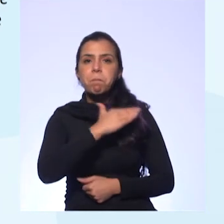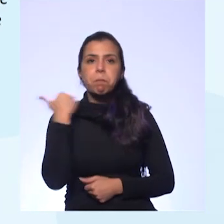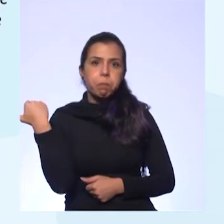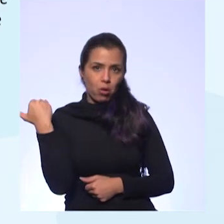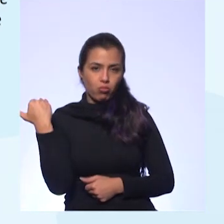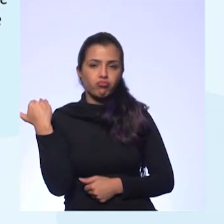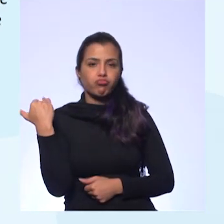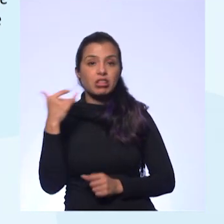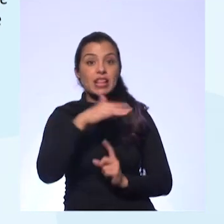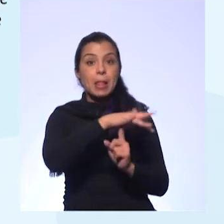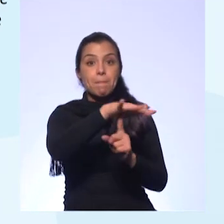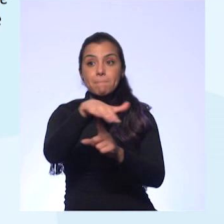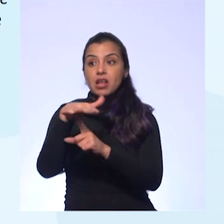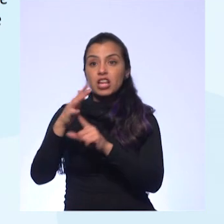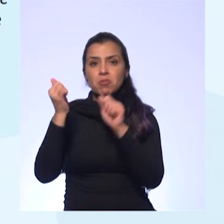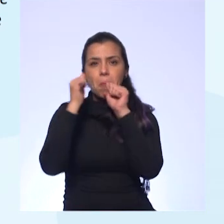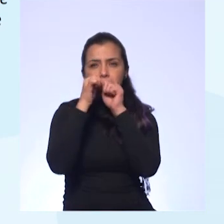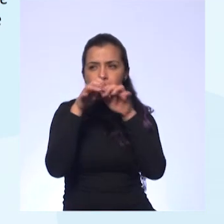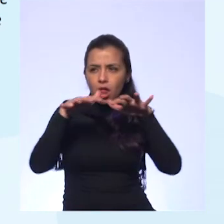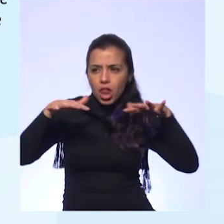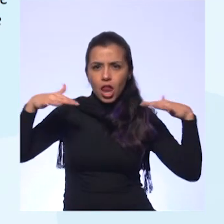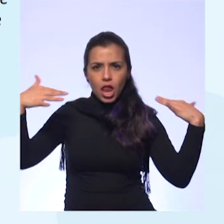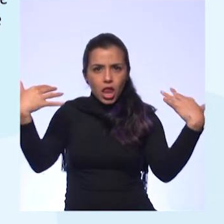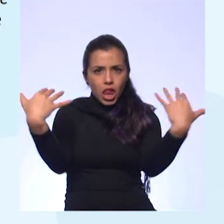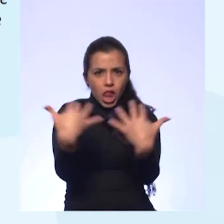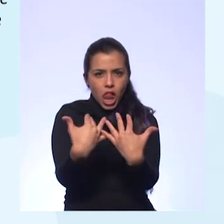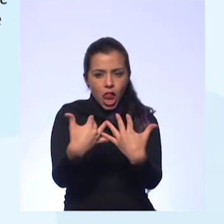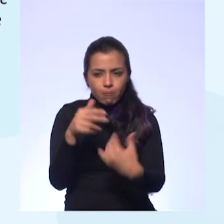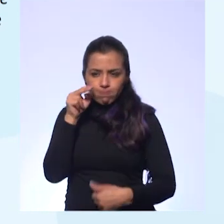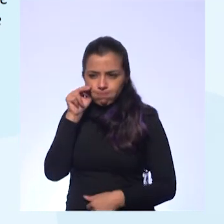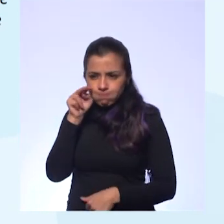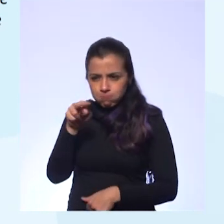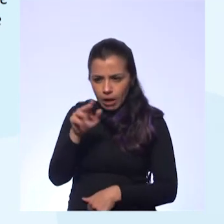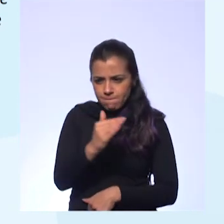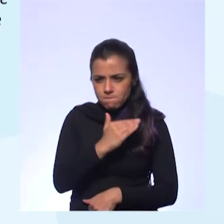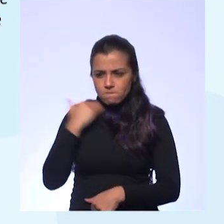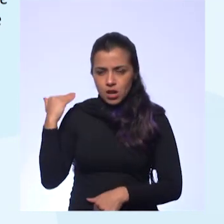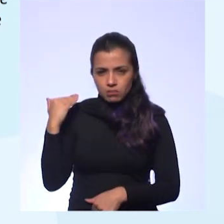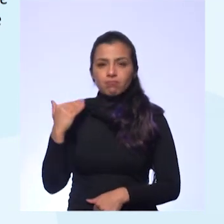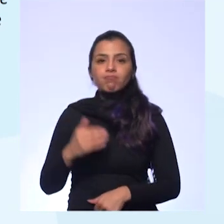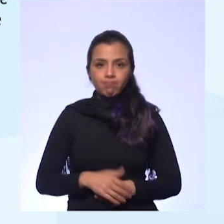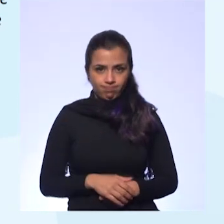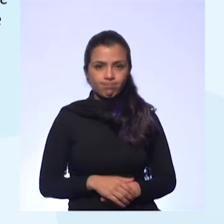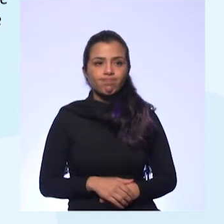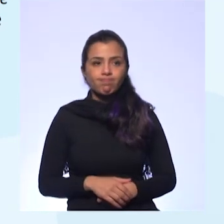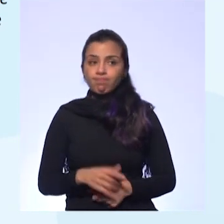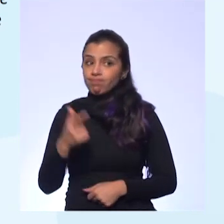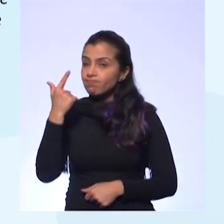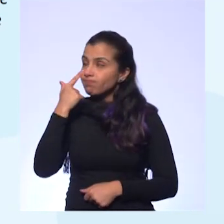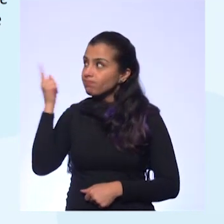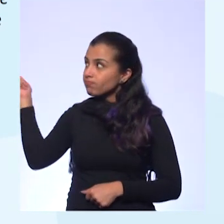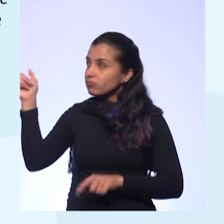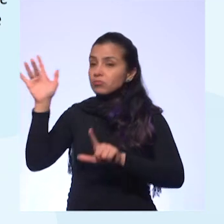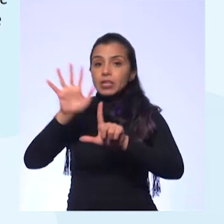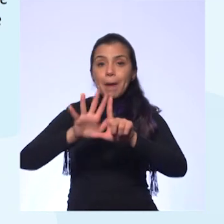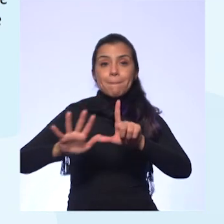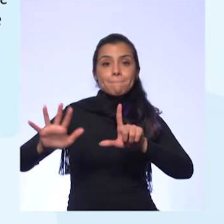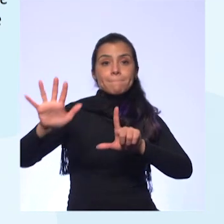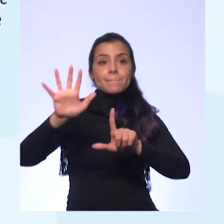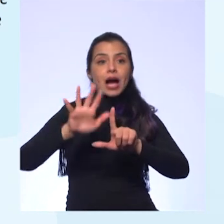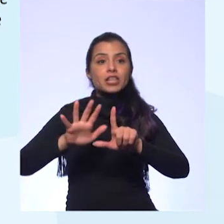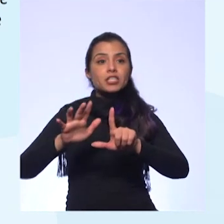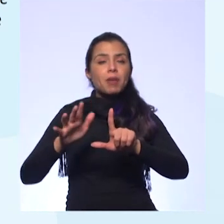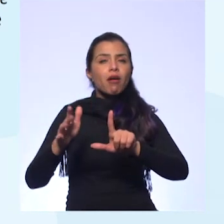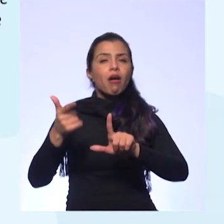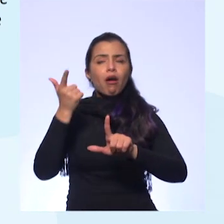praça pública. Tá? Esta imagem que vocês estão vendo aí no slide demonstra como que